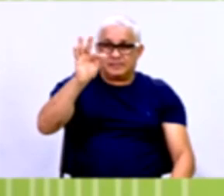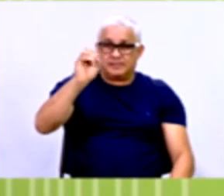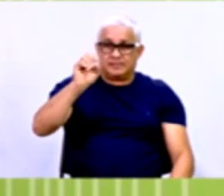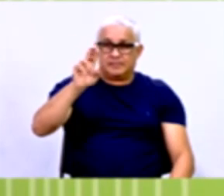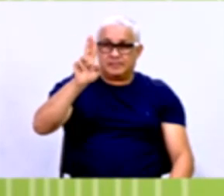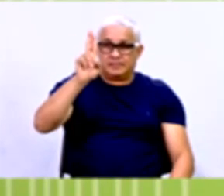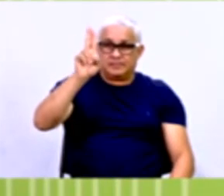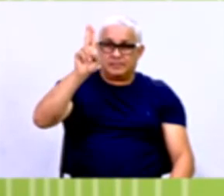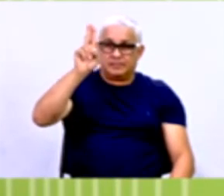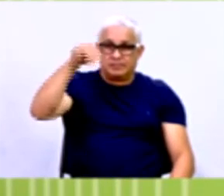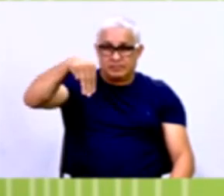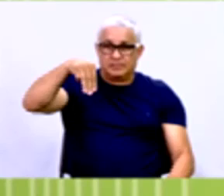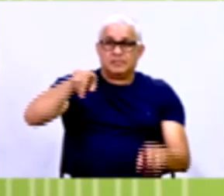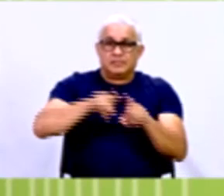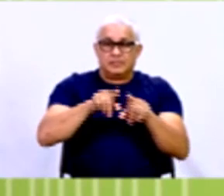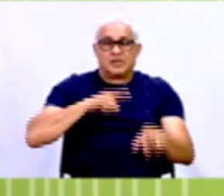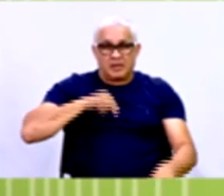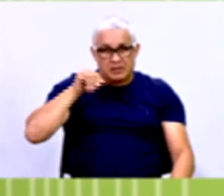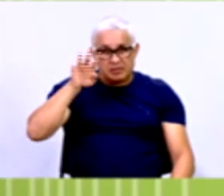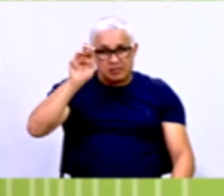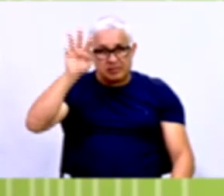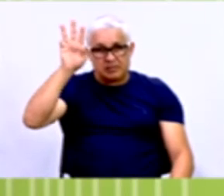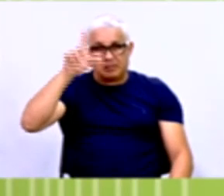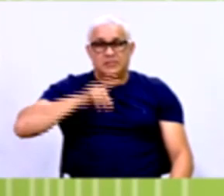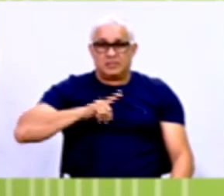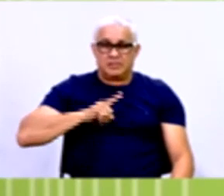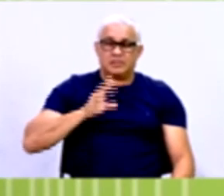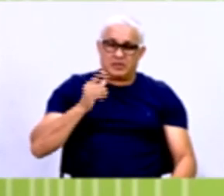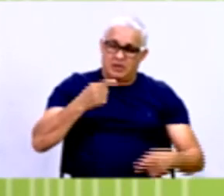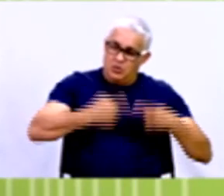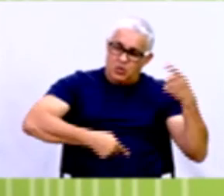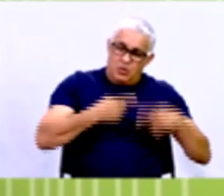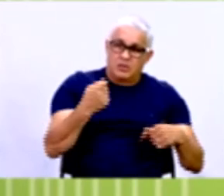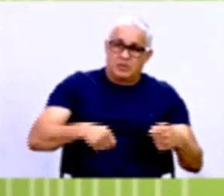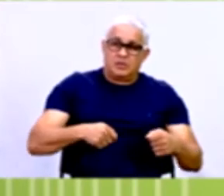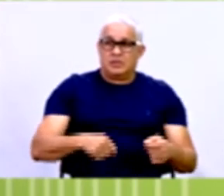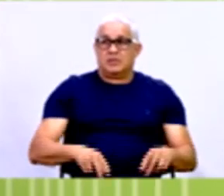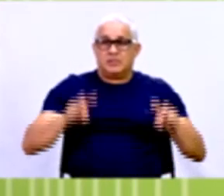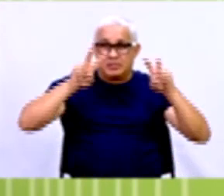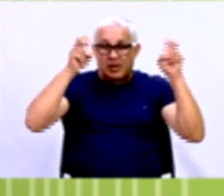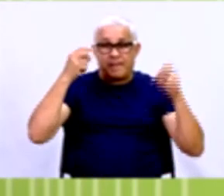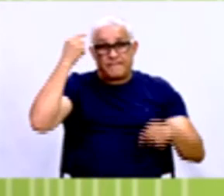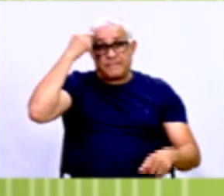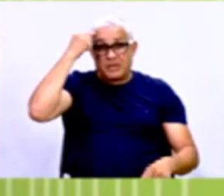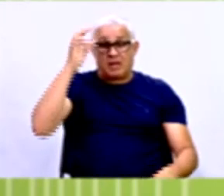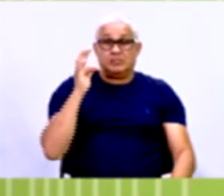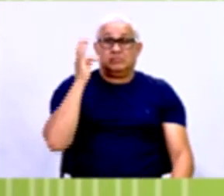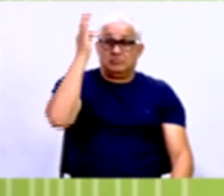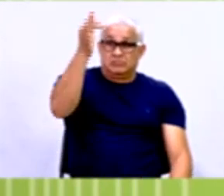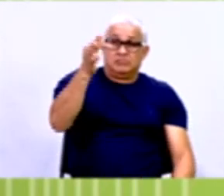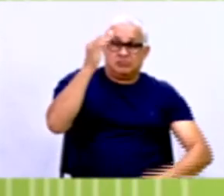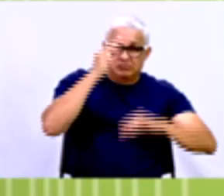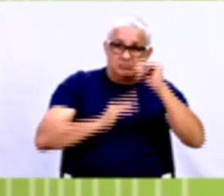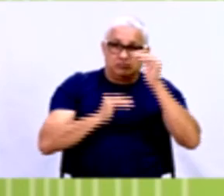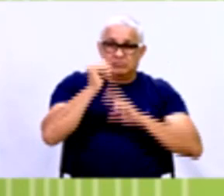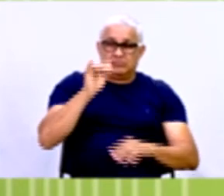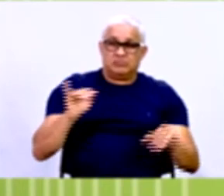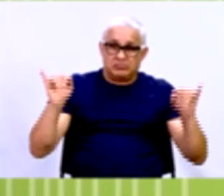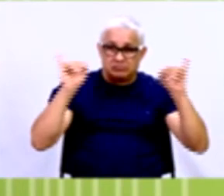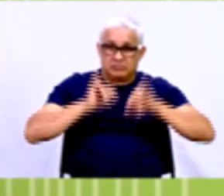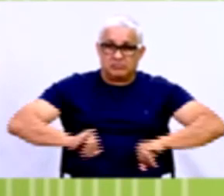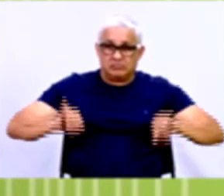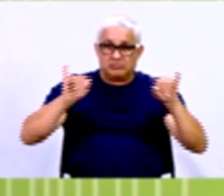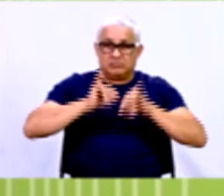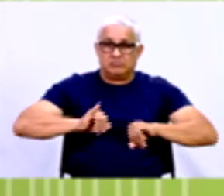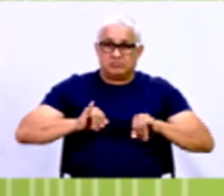tá? Já está no ambiente virtual, então participem do fórum, vamos discutir, são temas que a gente produziu pensando no futuro profissional em informática, tá